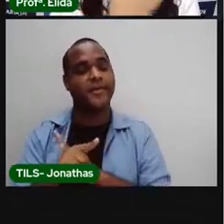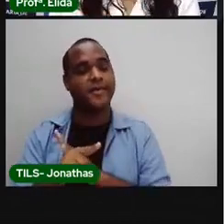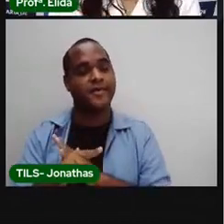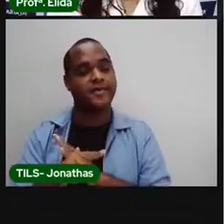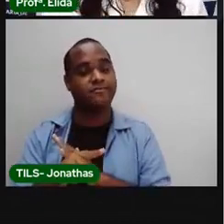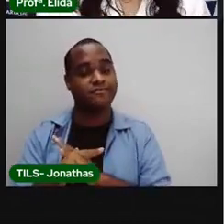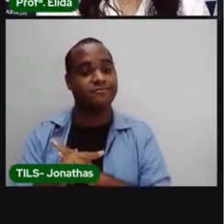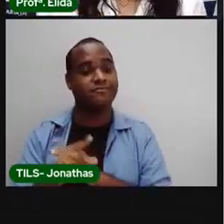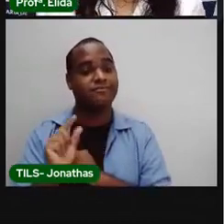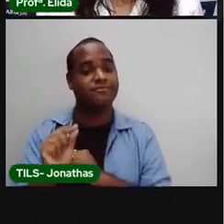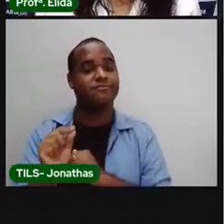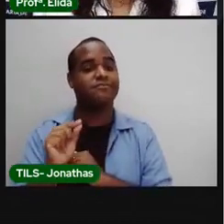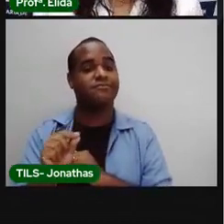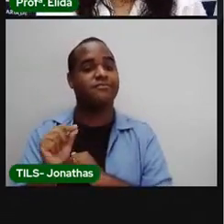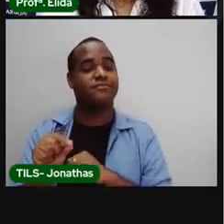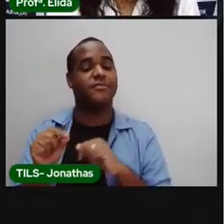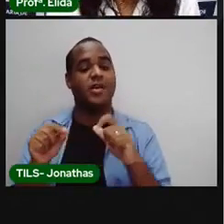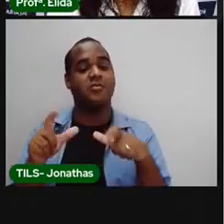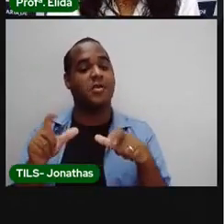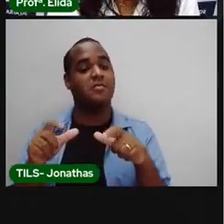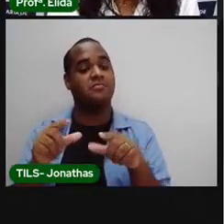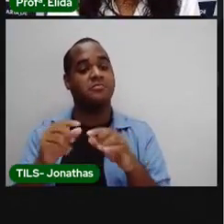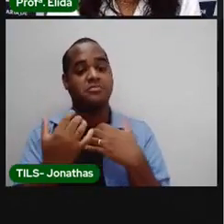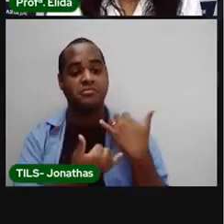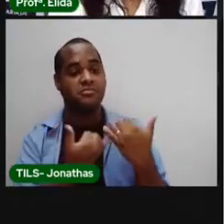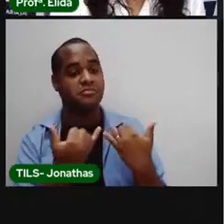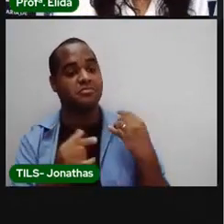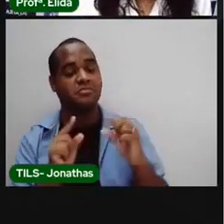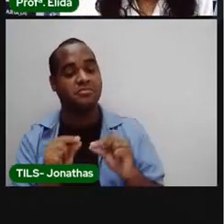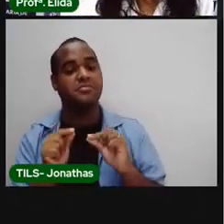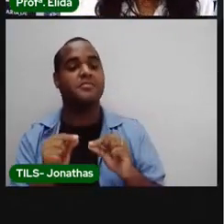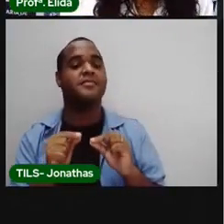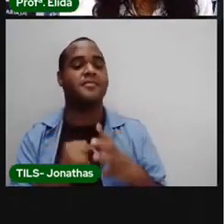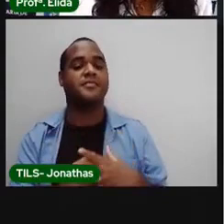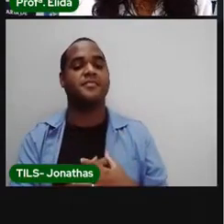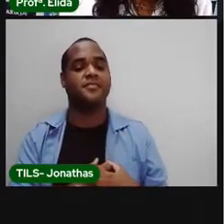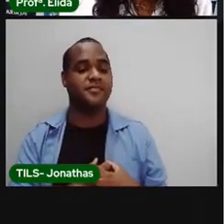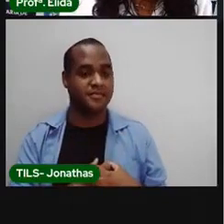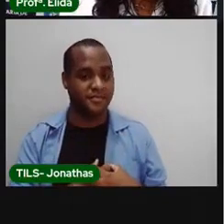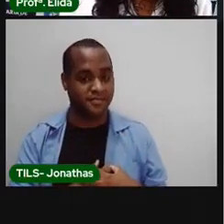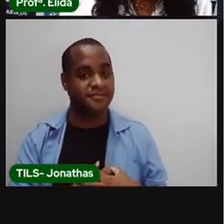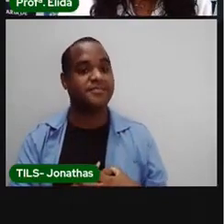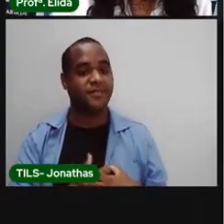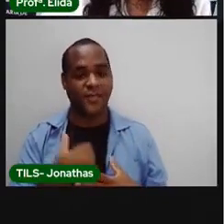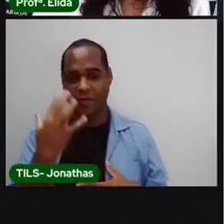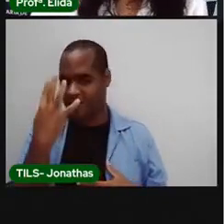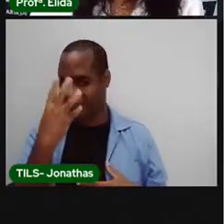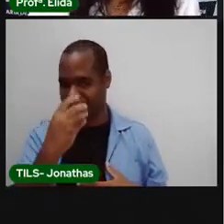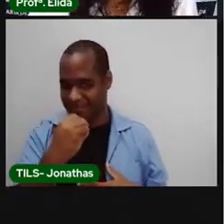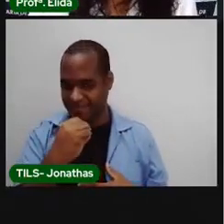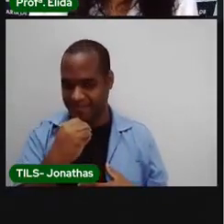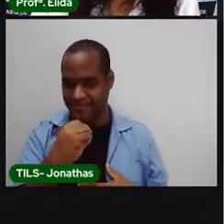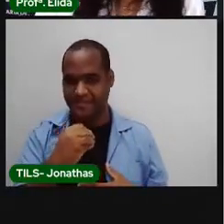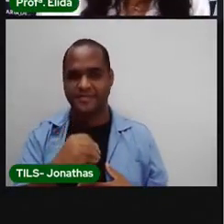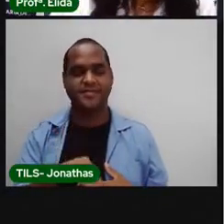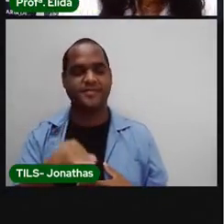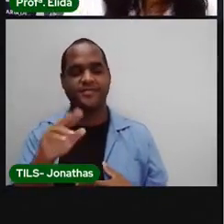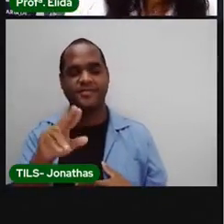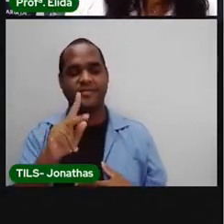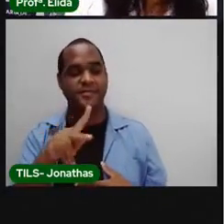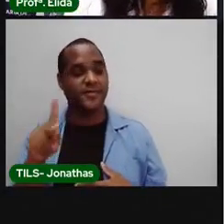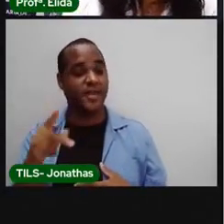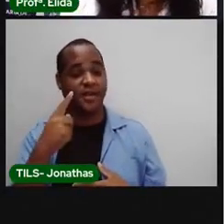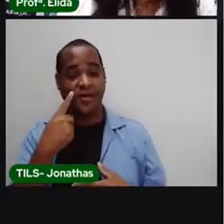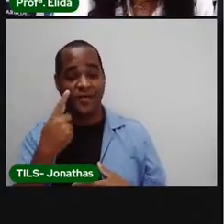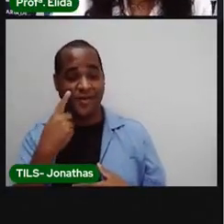para descobrir aonde está o seu brinquedo. Eu quero ver uma pergunta bem bonita. Só que a Proélida não vai